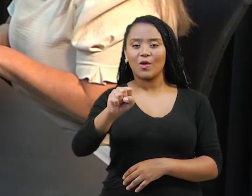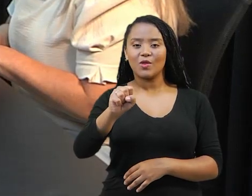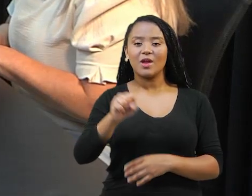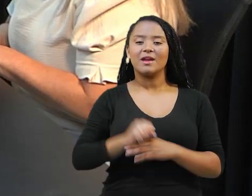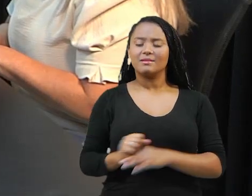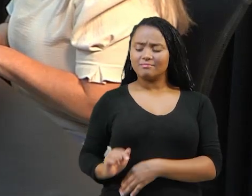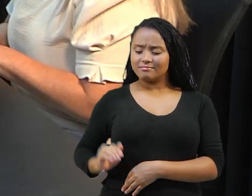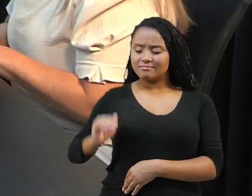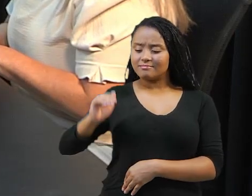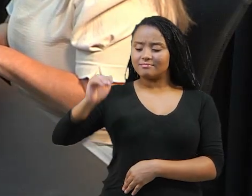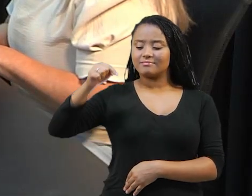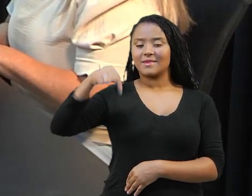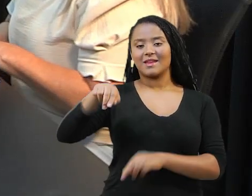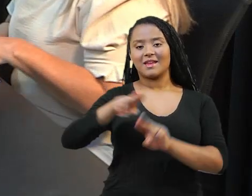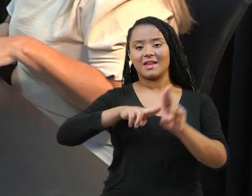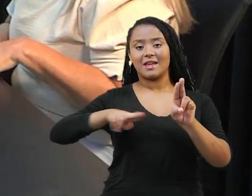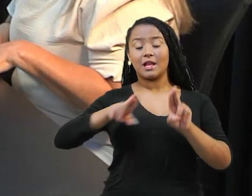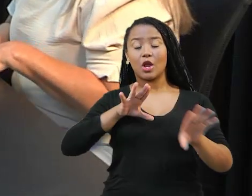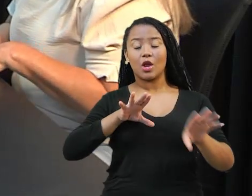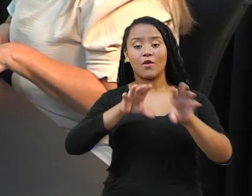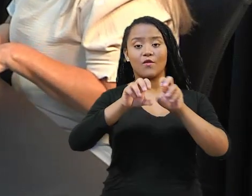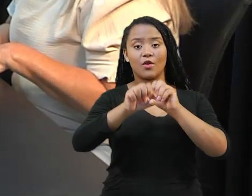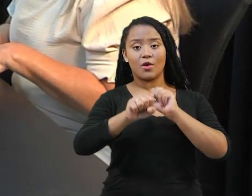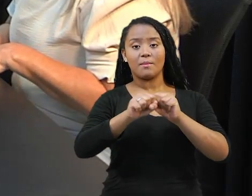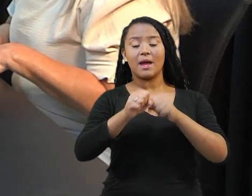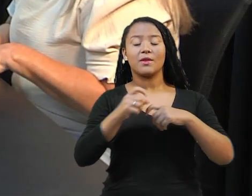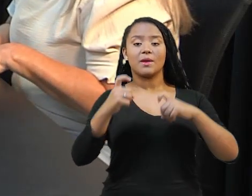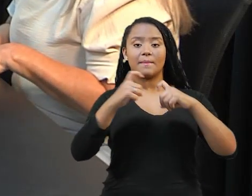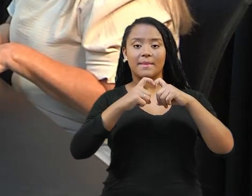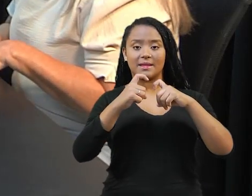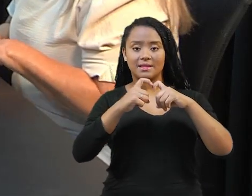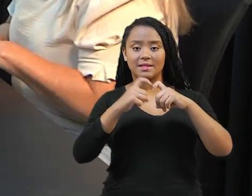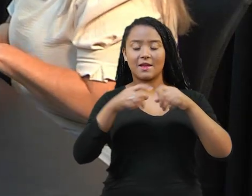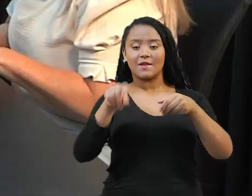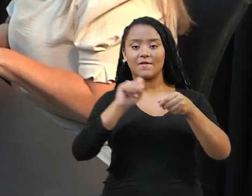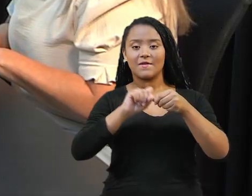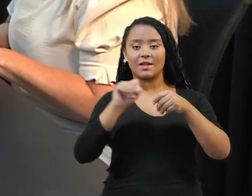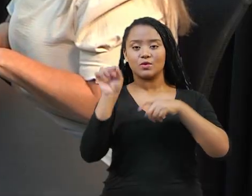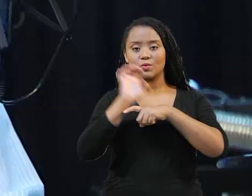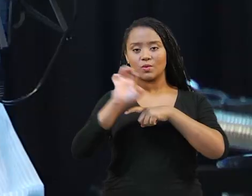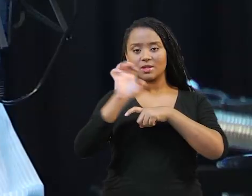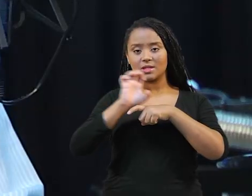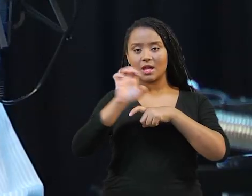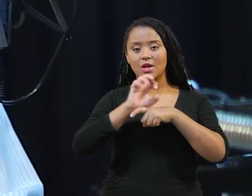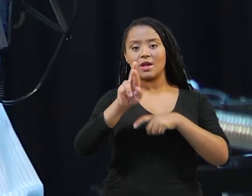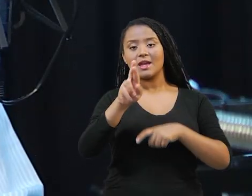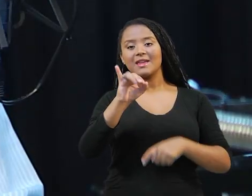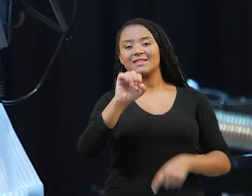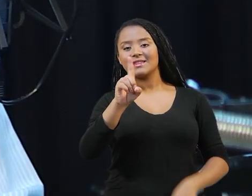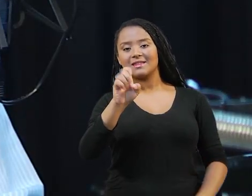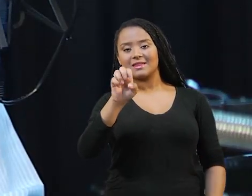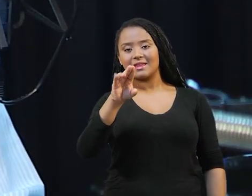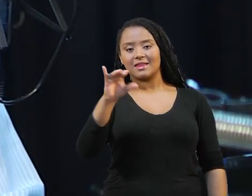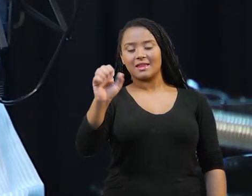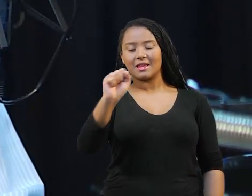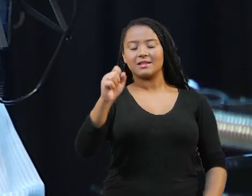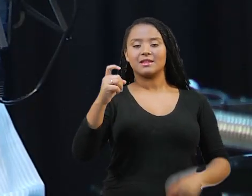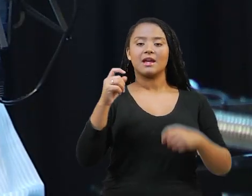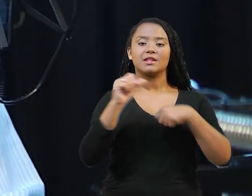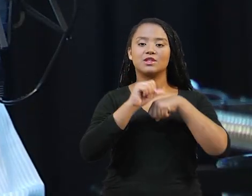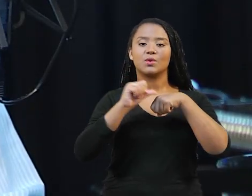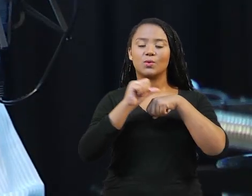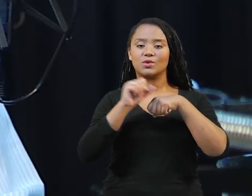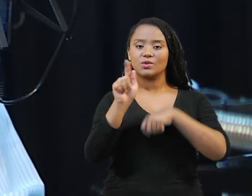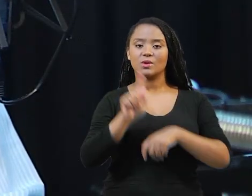ele concluiu a graduação em Medicina, a residência em Cirurgia Geral, o mestrado em Ciência da Saúde e